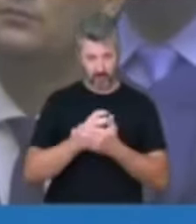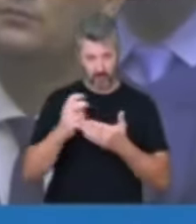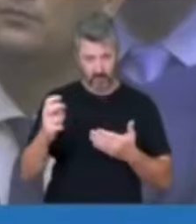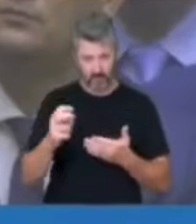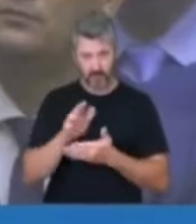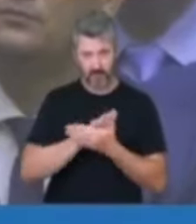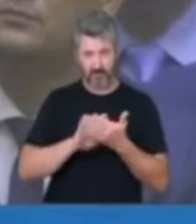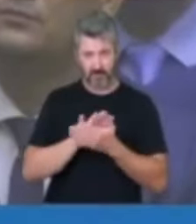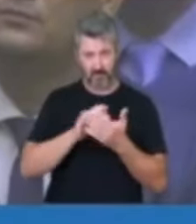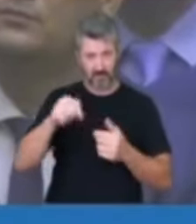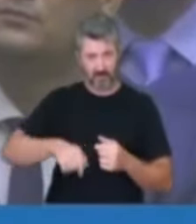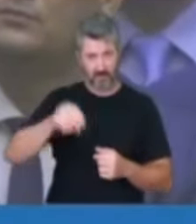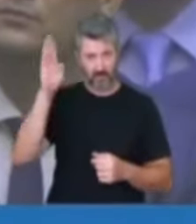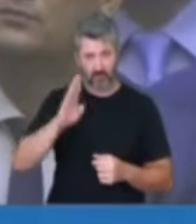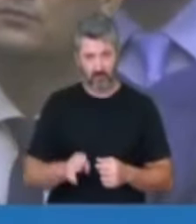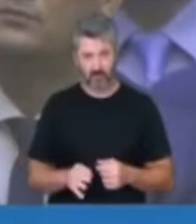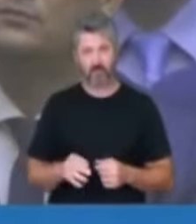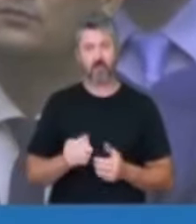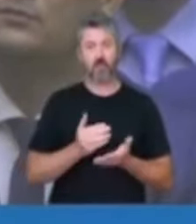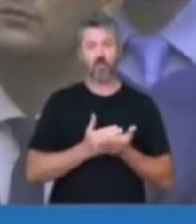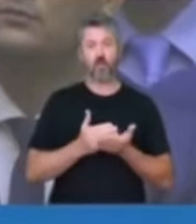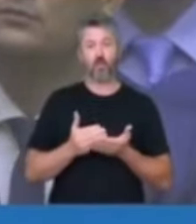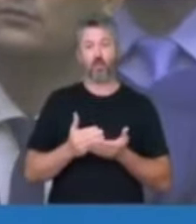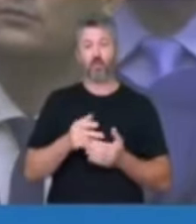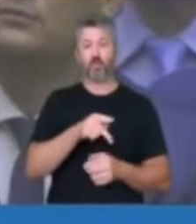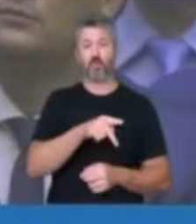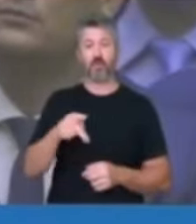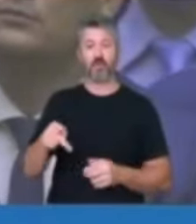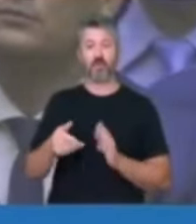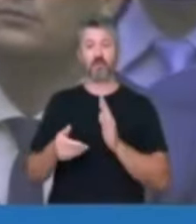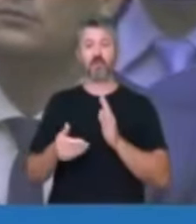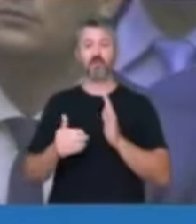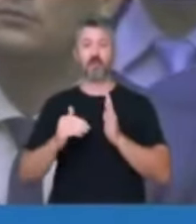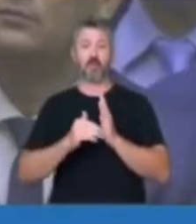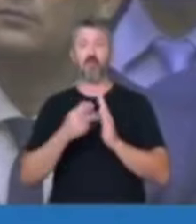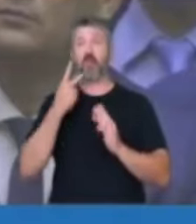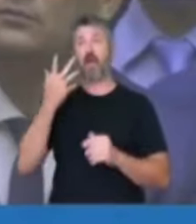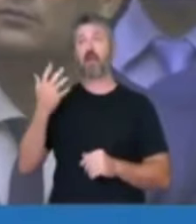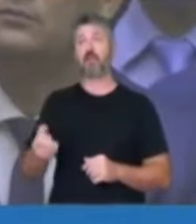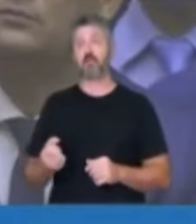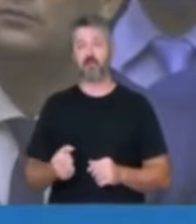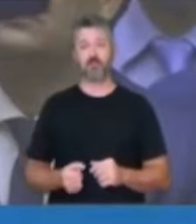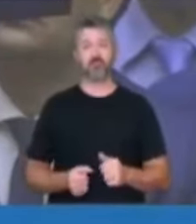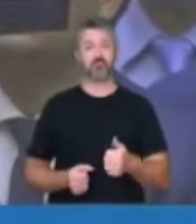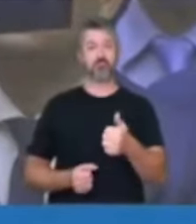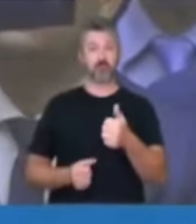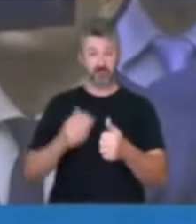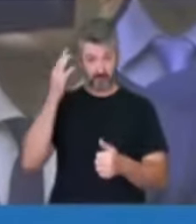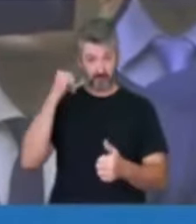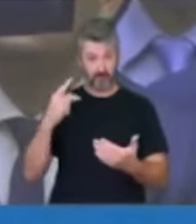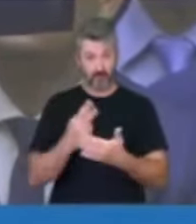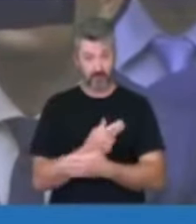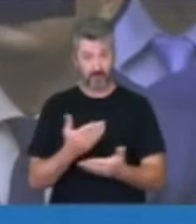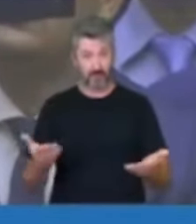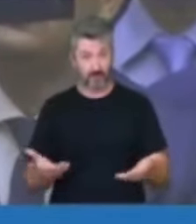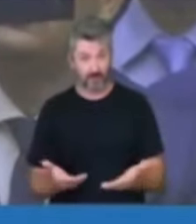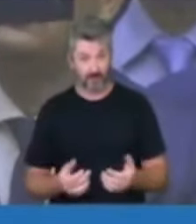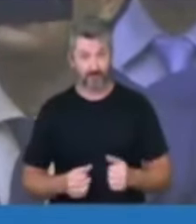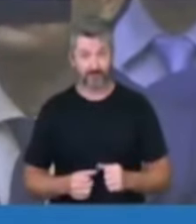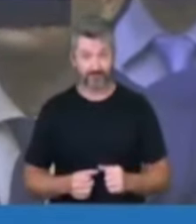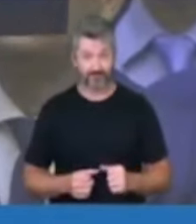ocorreu nesse país foi iniciado com o presidente da casa dizendo que o acataria sabe o que que vai ser preciso agora meus